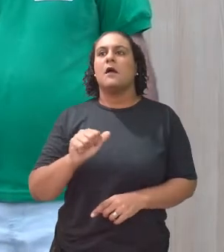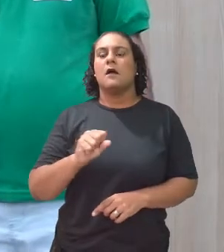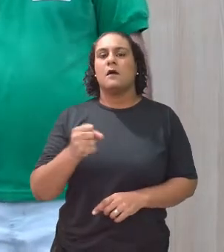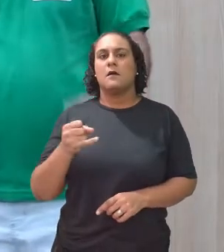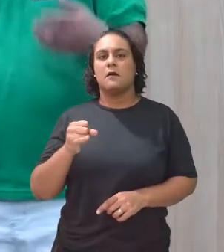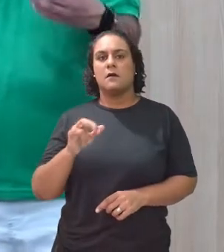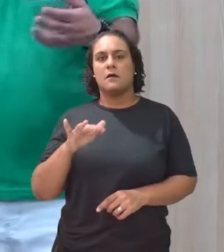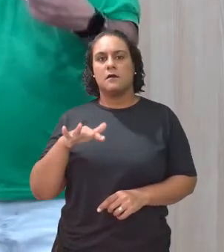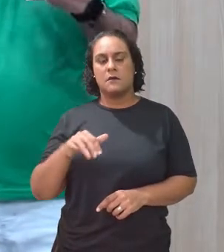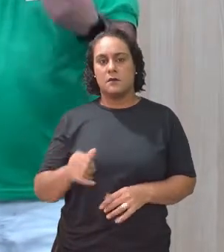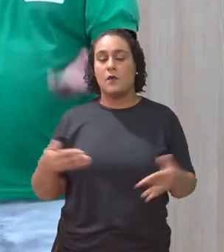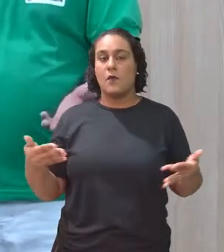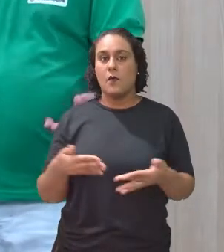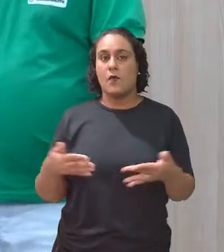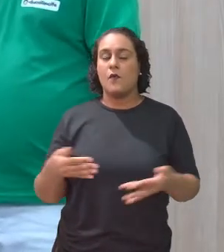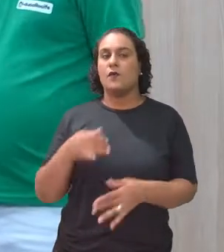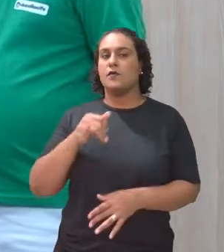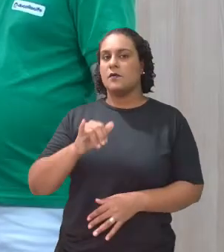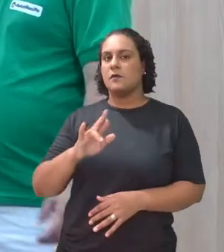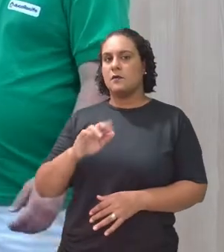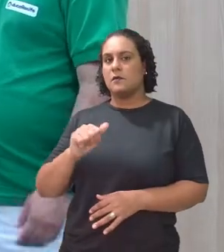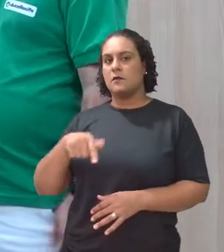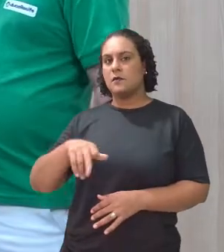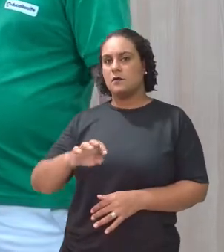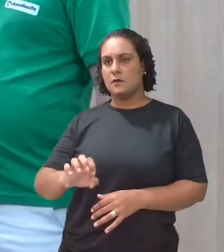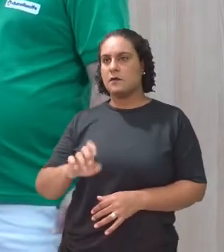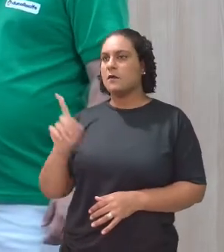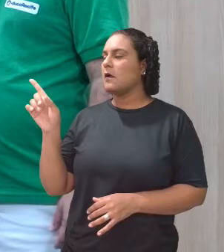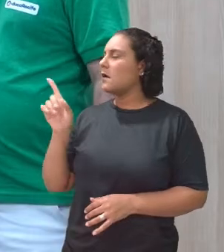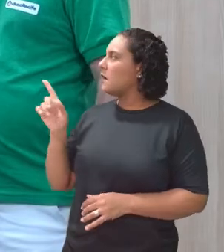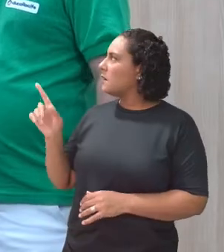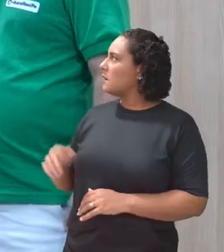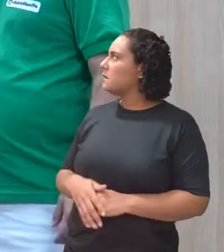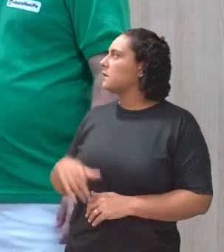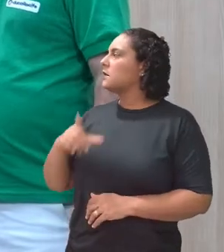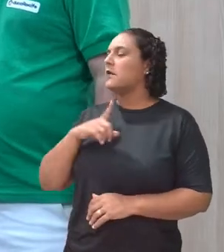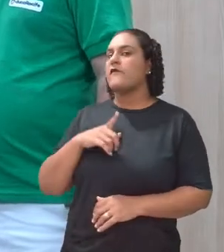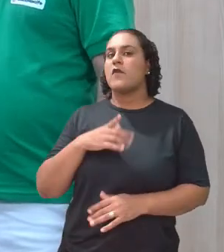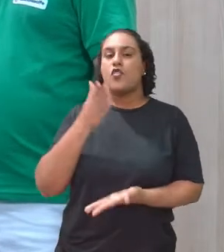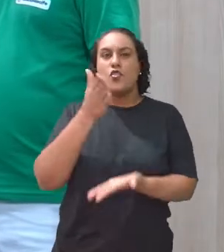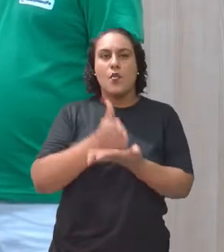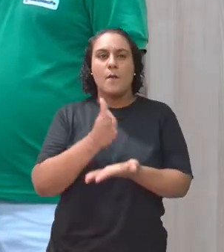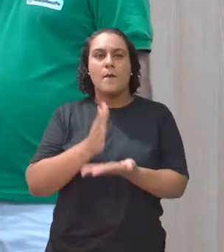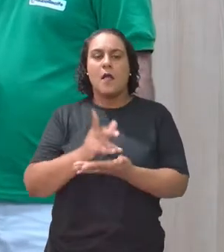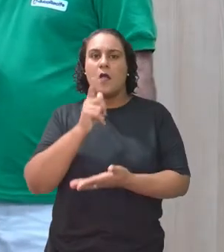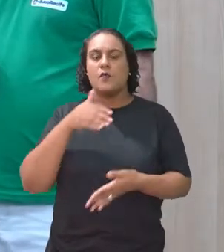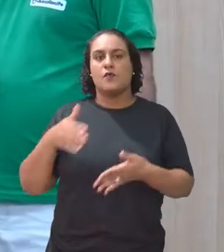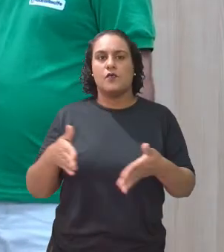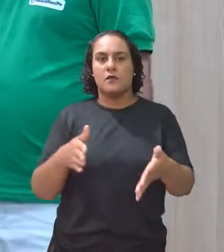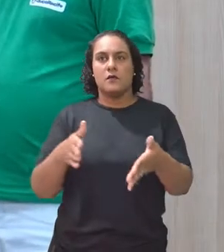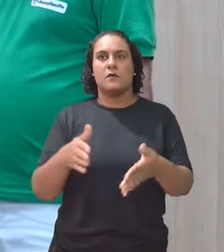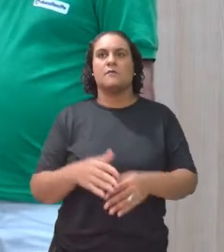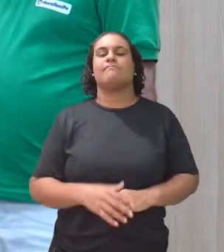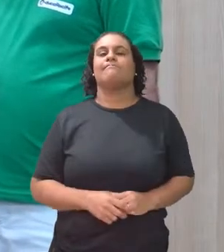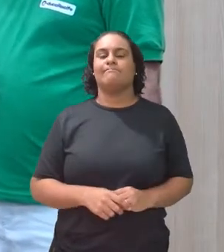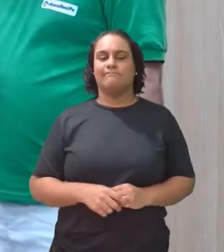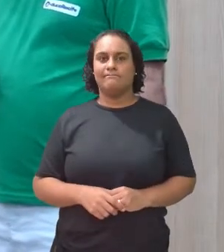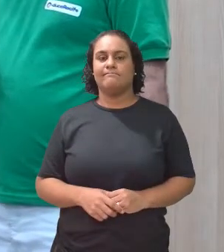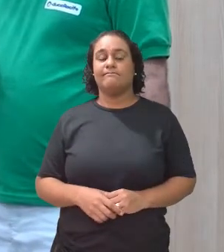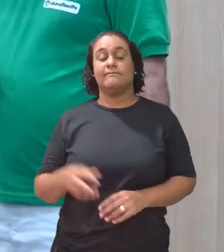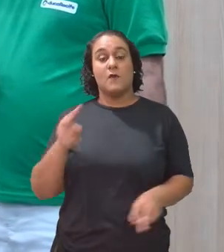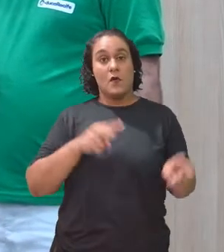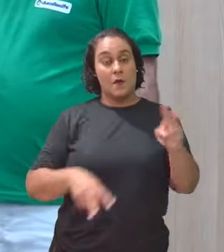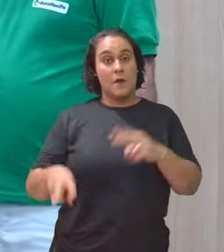corresponde hoje ao atual Iraque, né? Fica aqui ó, entre os rios Tigre e Eufrates, né? Então,